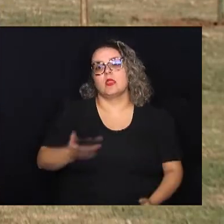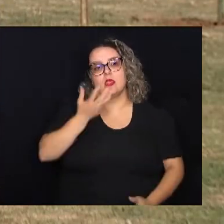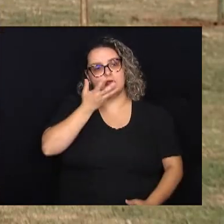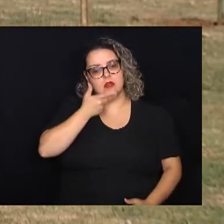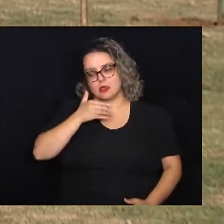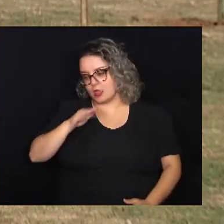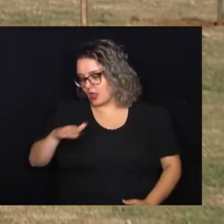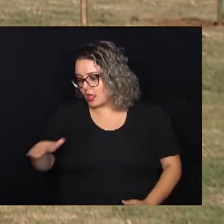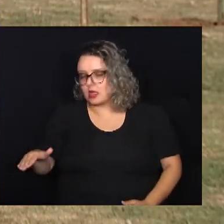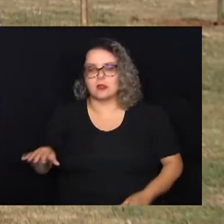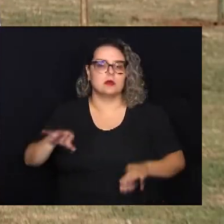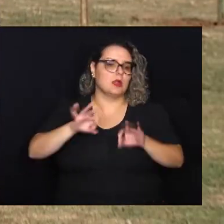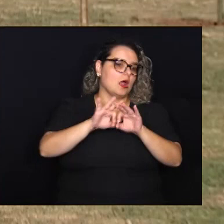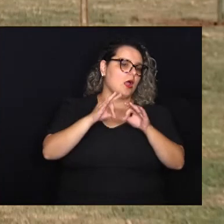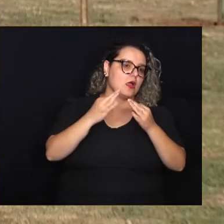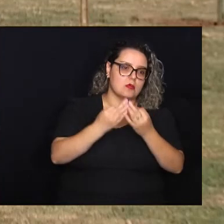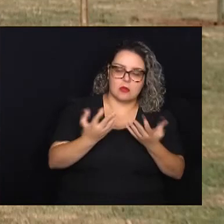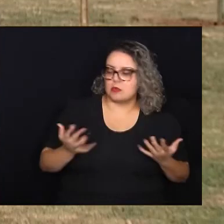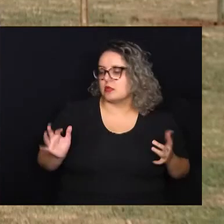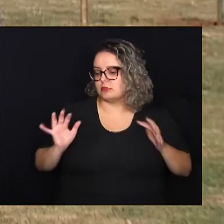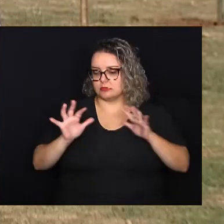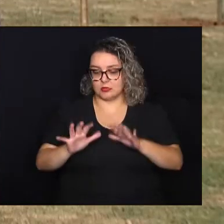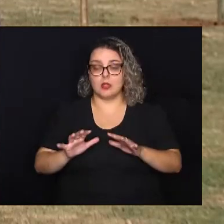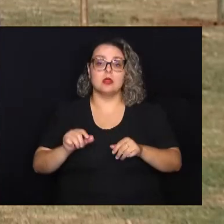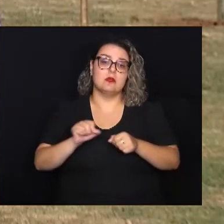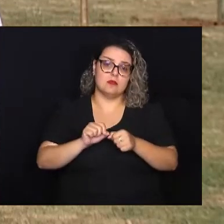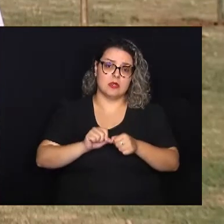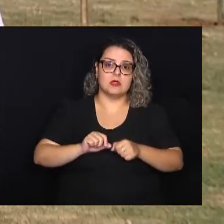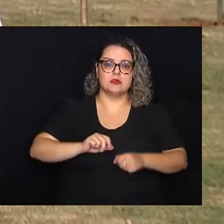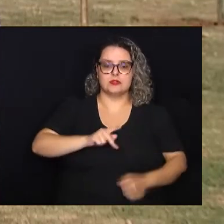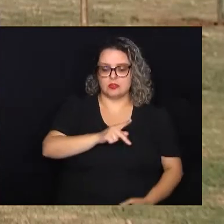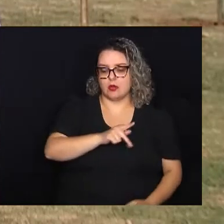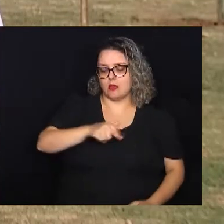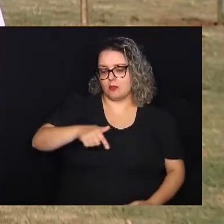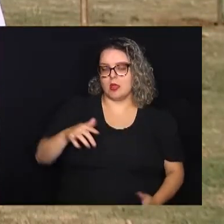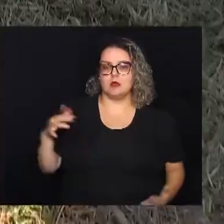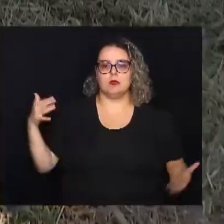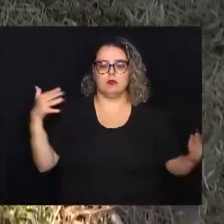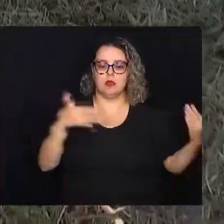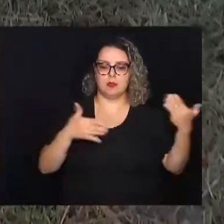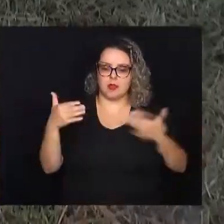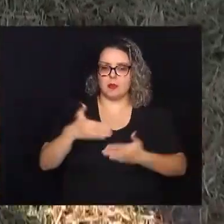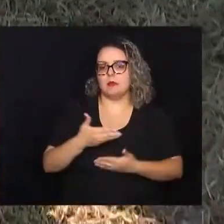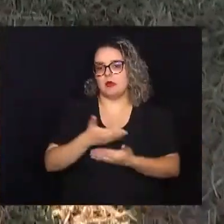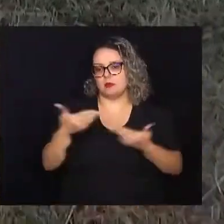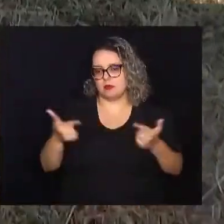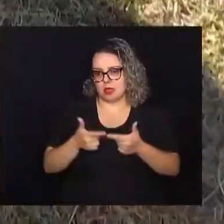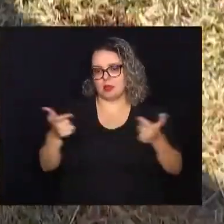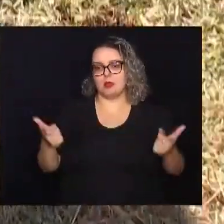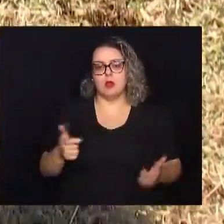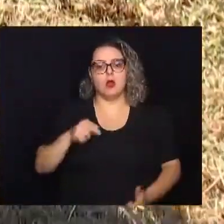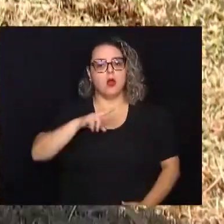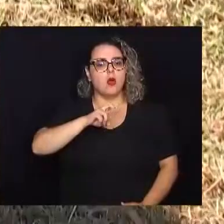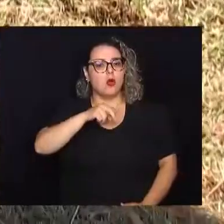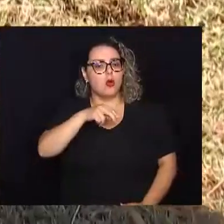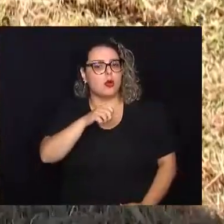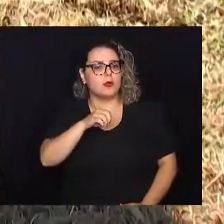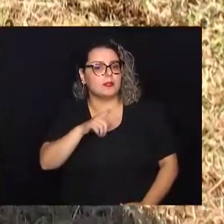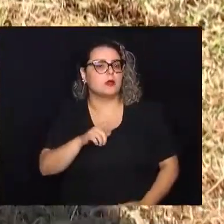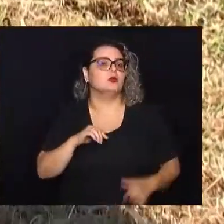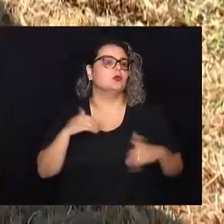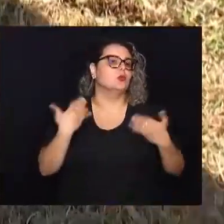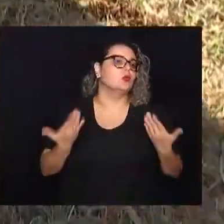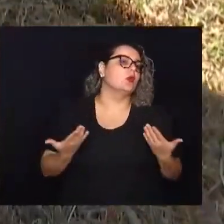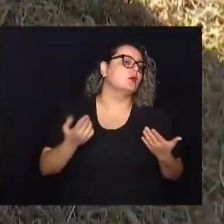traz a família e faz com que o parque também tem aí uma frequência maior e Ronaldo Qual que é o compromisso ambiental da